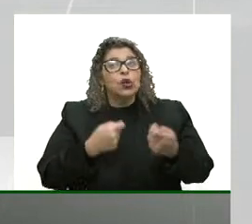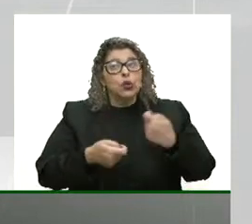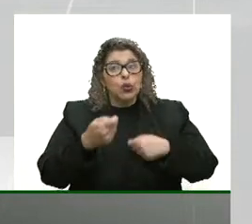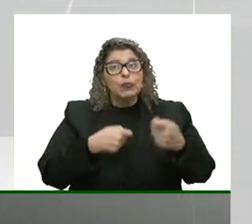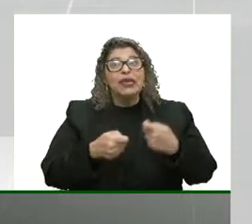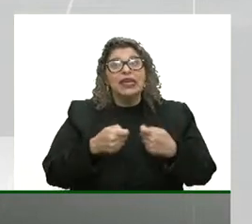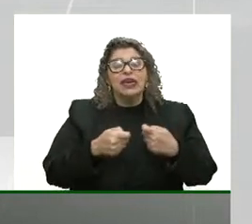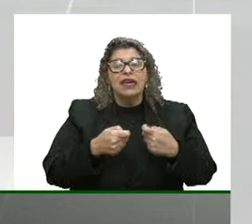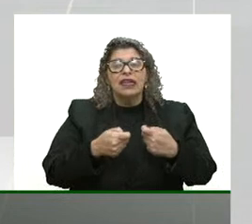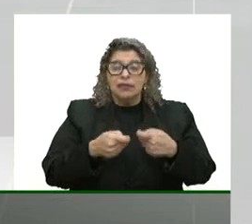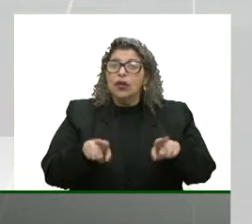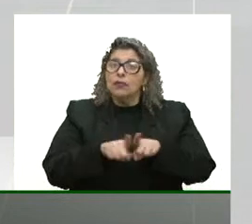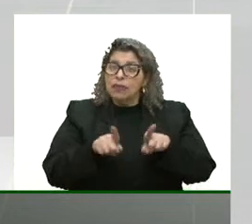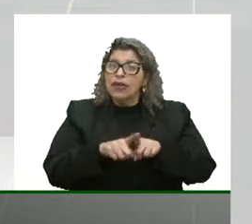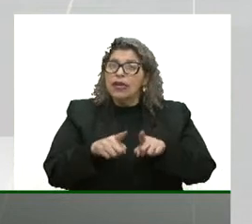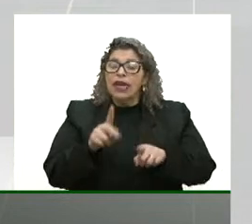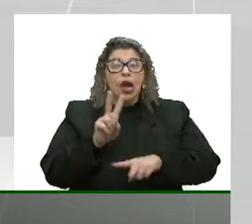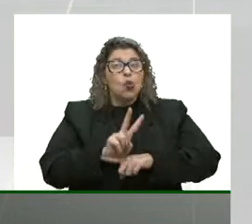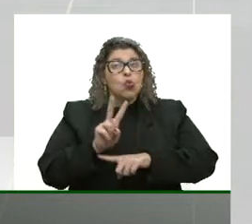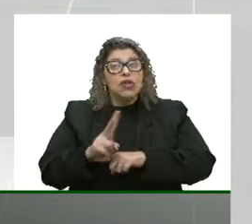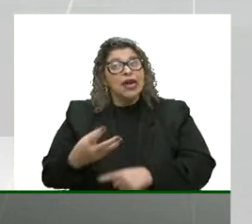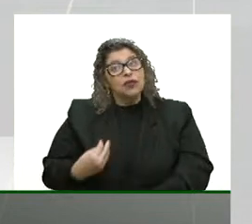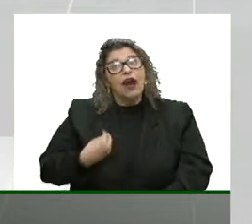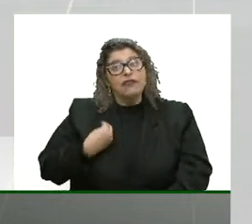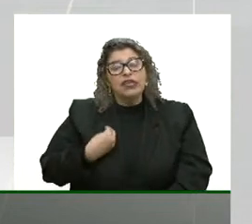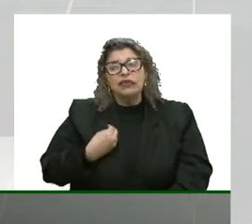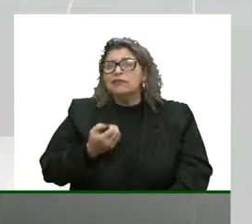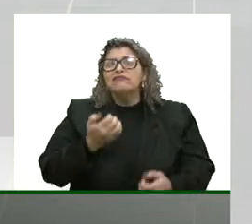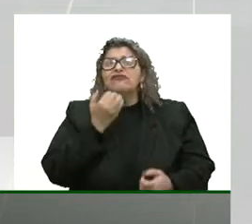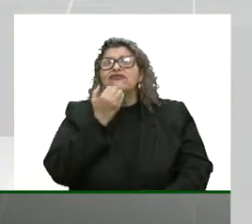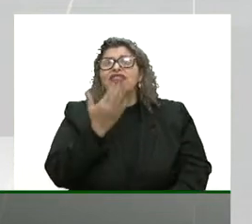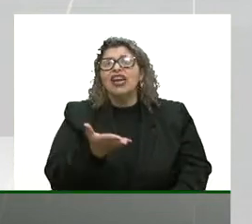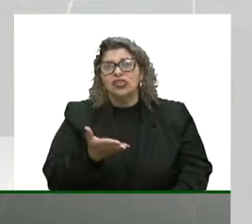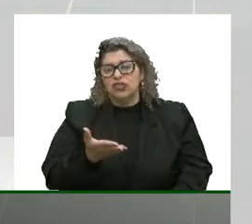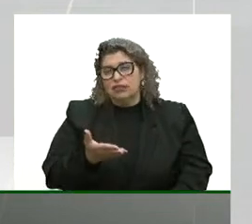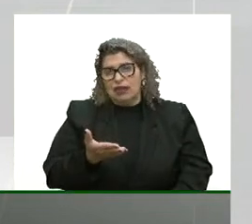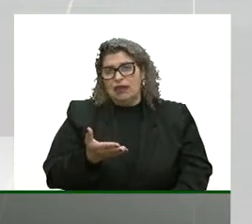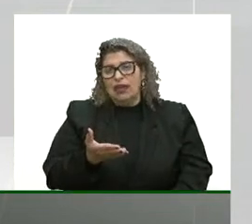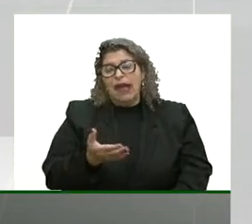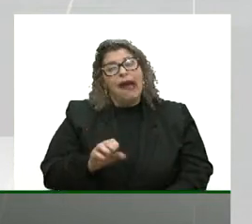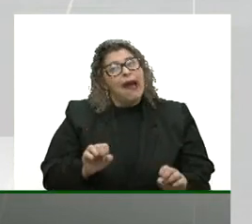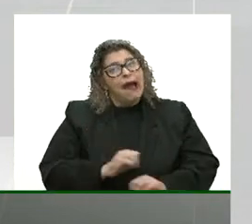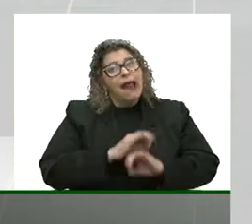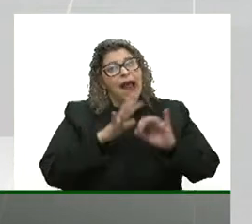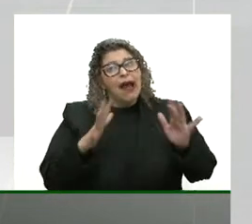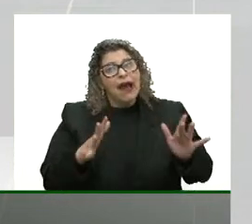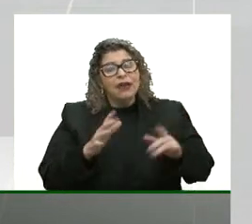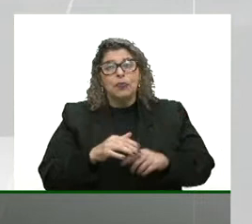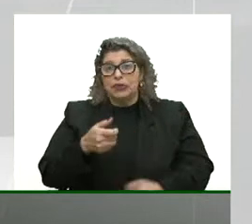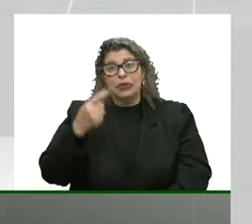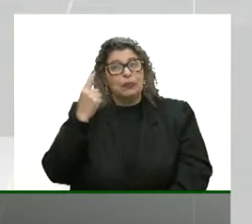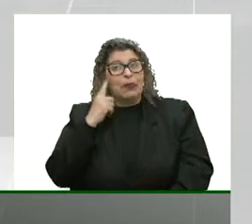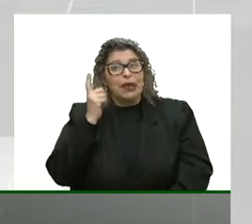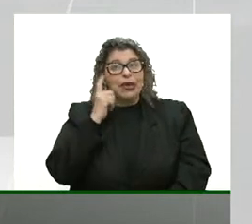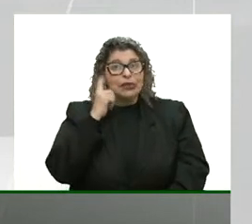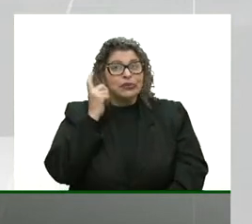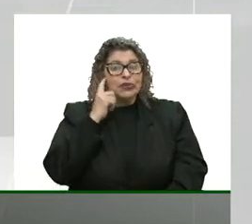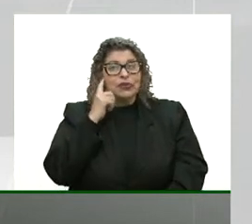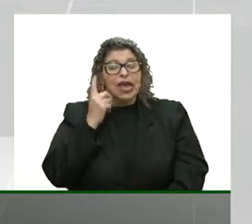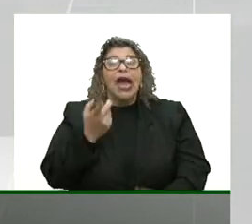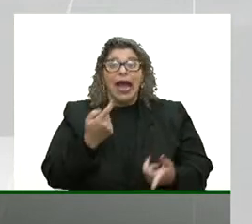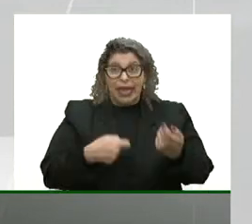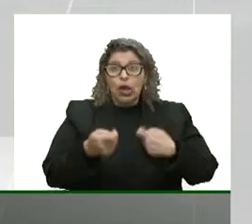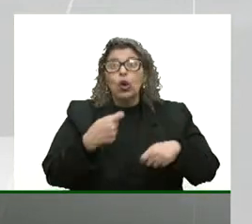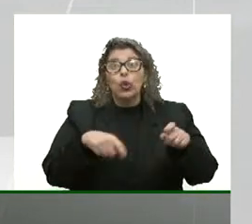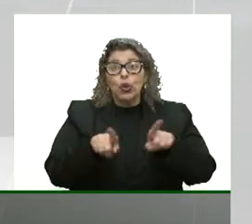que se voltar à proteção da vida, senão de nada ela serve. A não ser, é claro, para os que acham que a economia